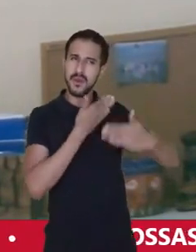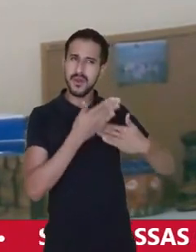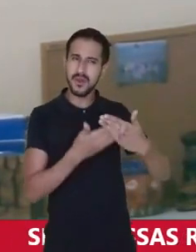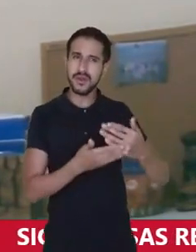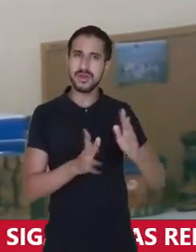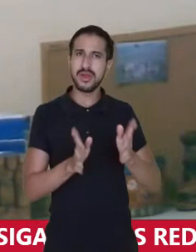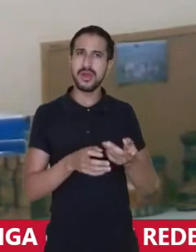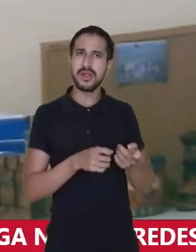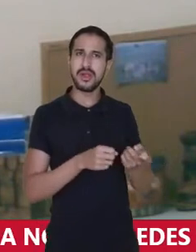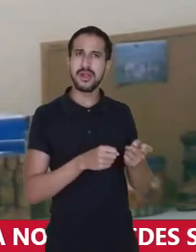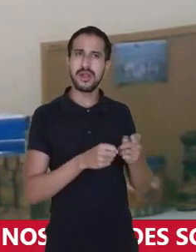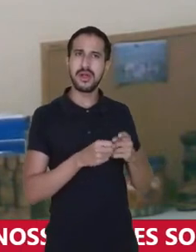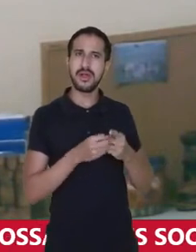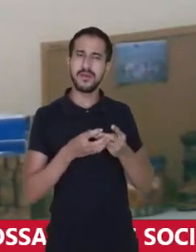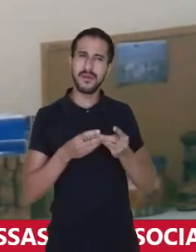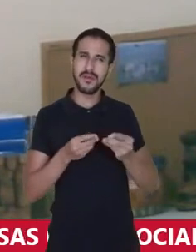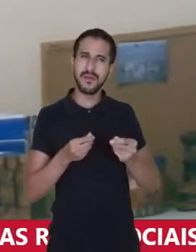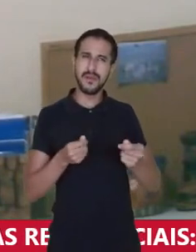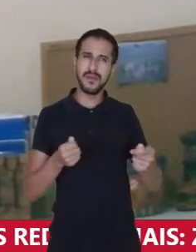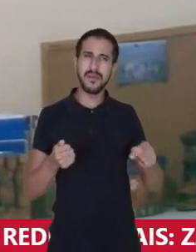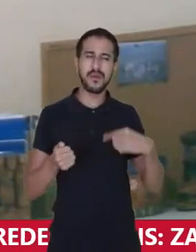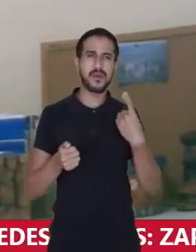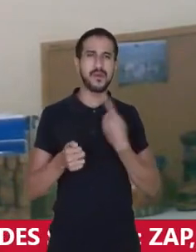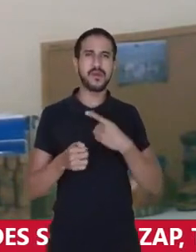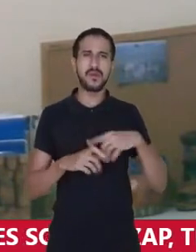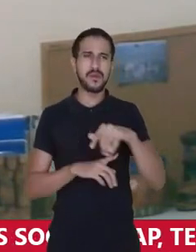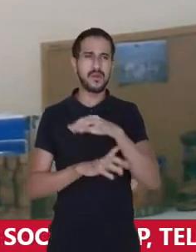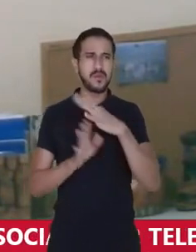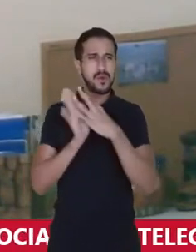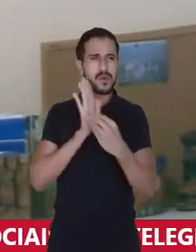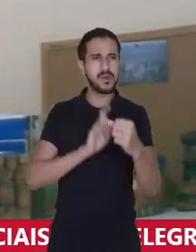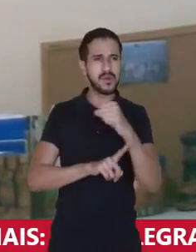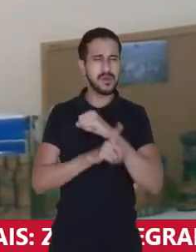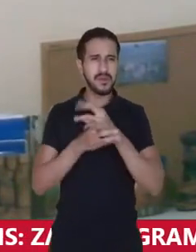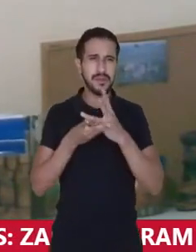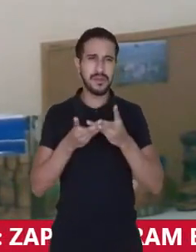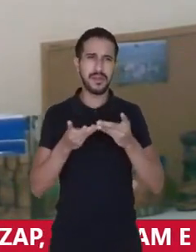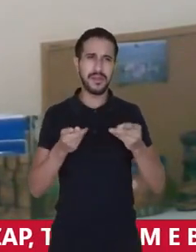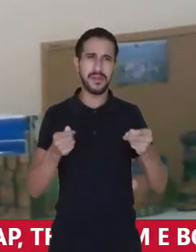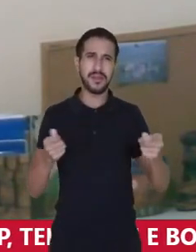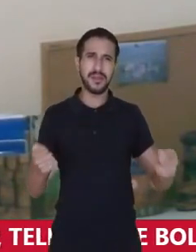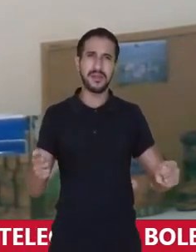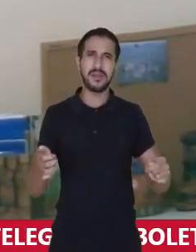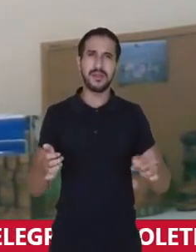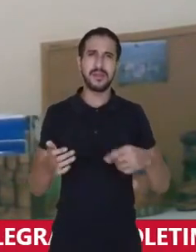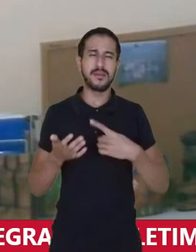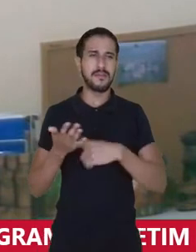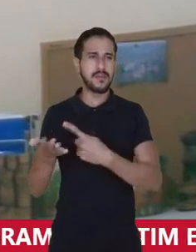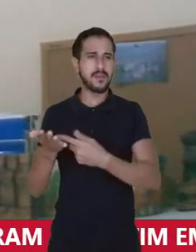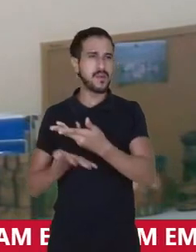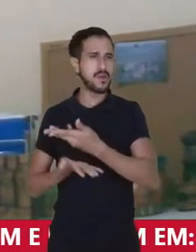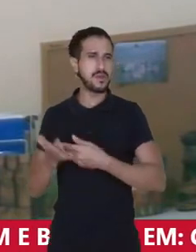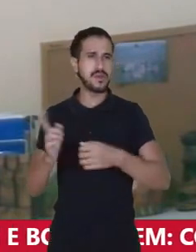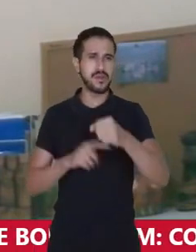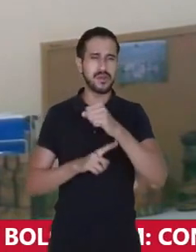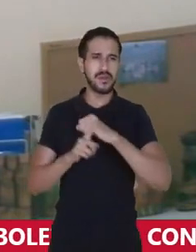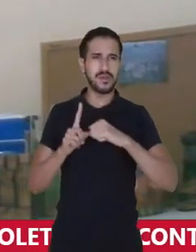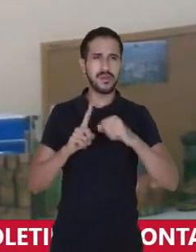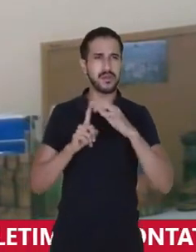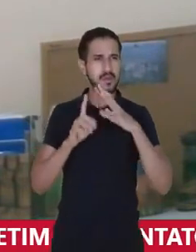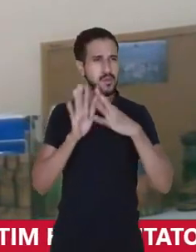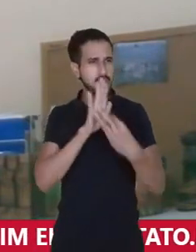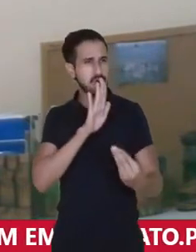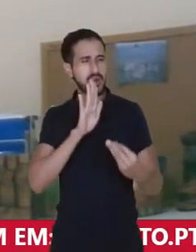depauperação do tecido social, do nosso tecido social, de esfacelamento de qualquer ideia de pacto social que